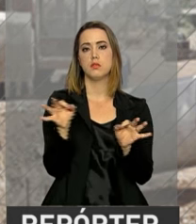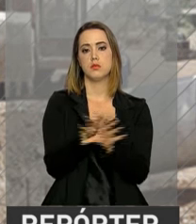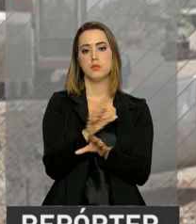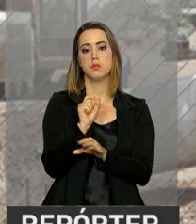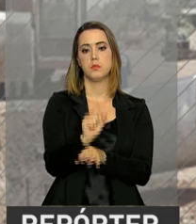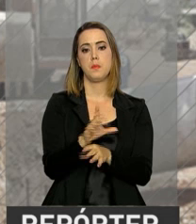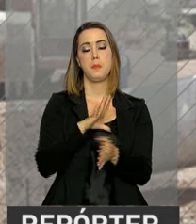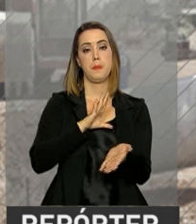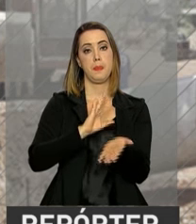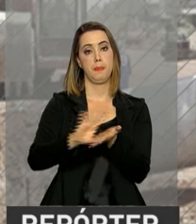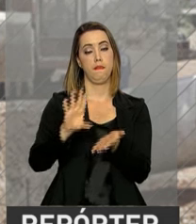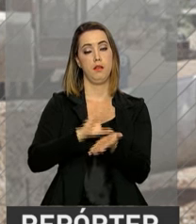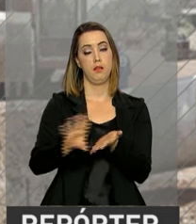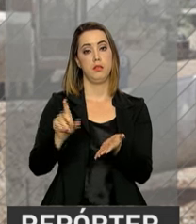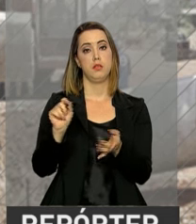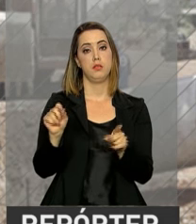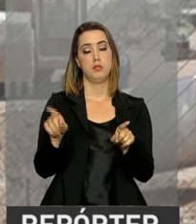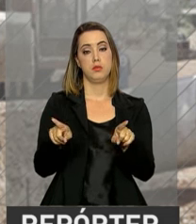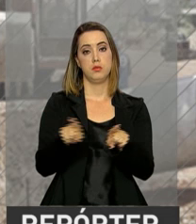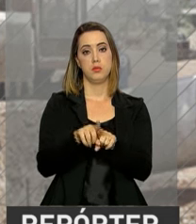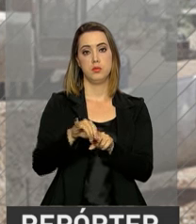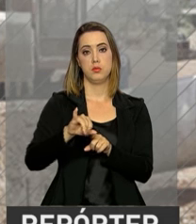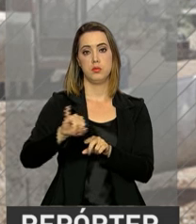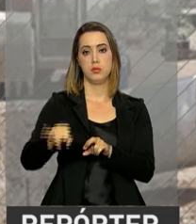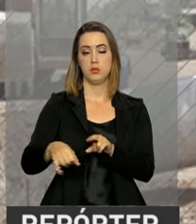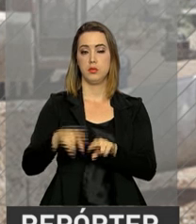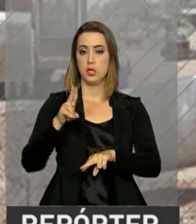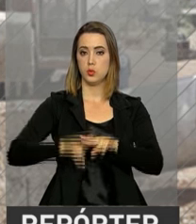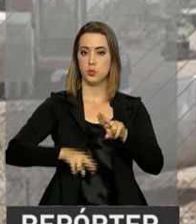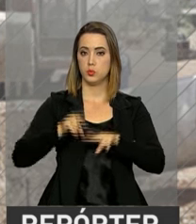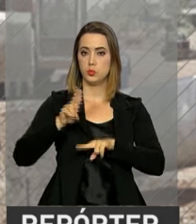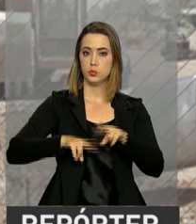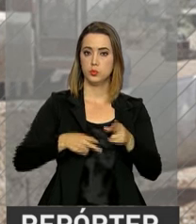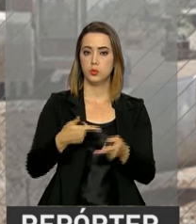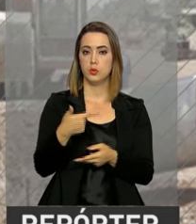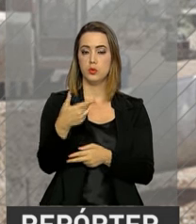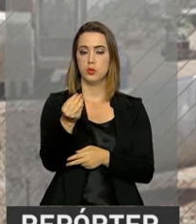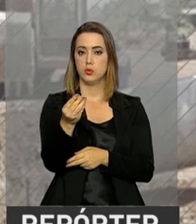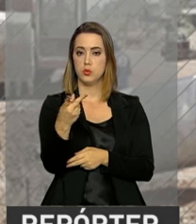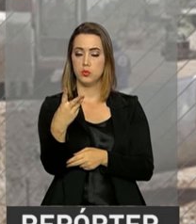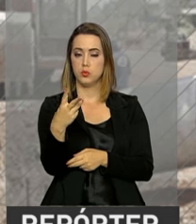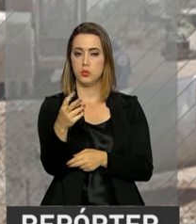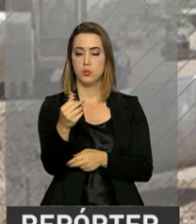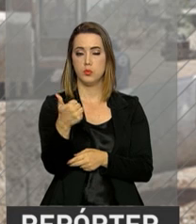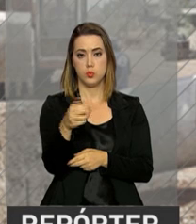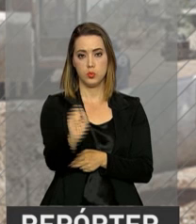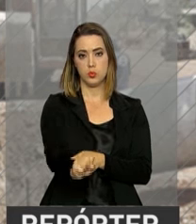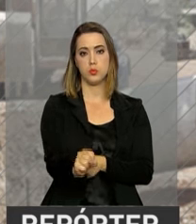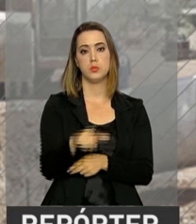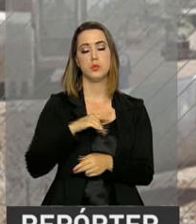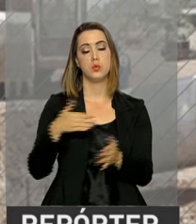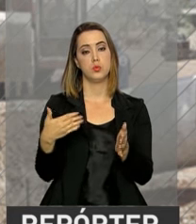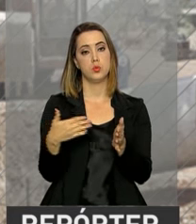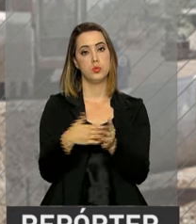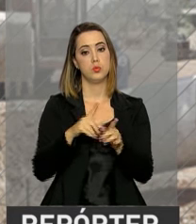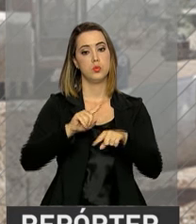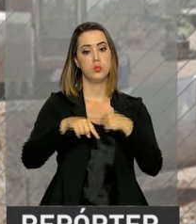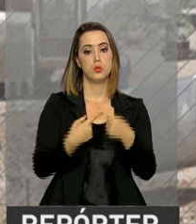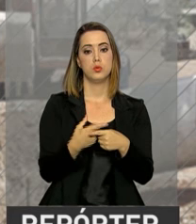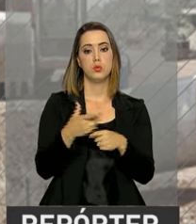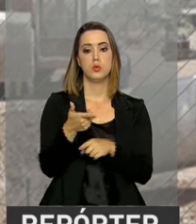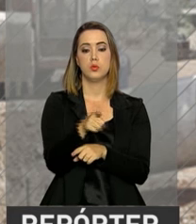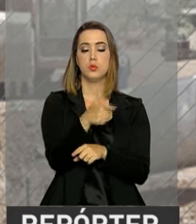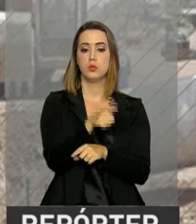concluída devem ser finalizadas até junho de 2018. Aquelas com menos de 50% de conclusão devem